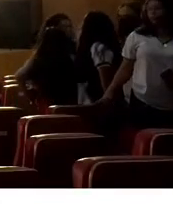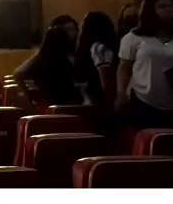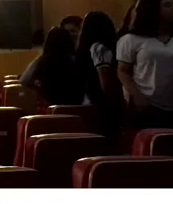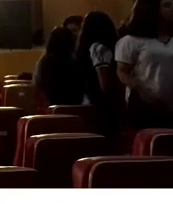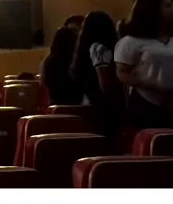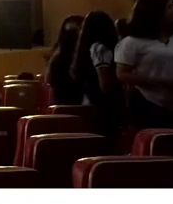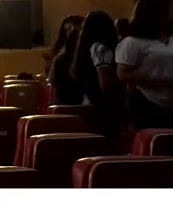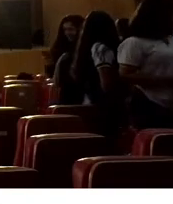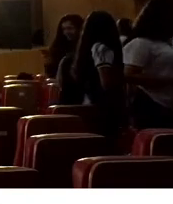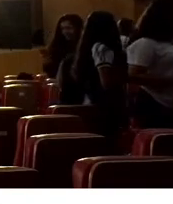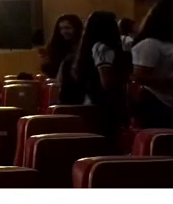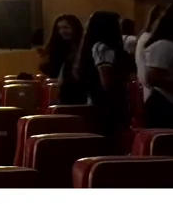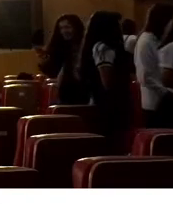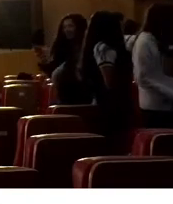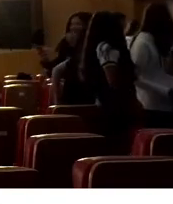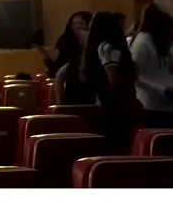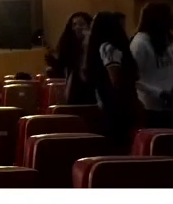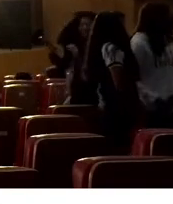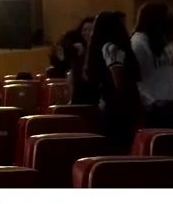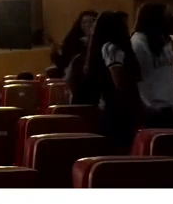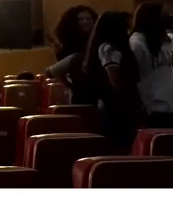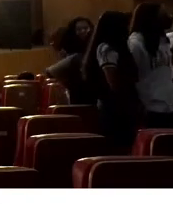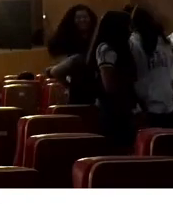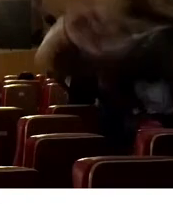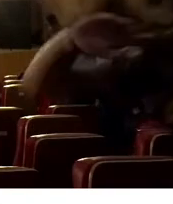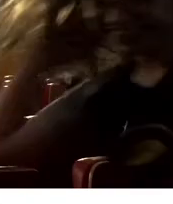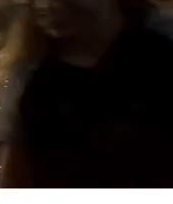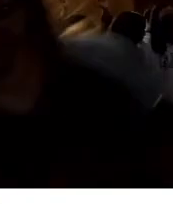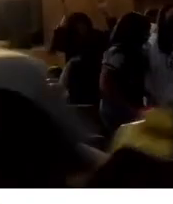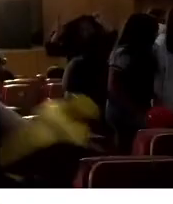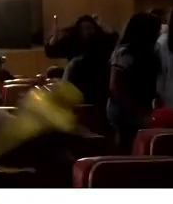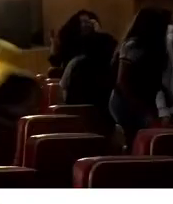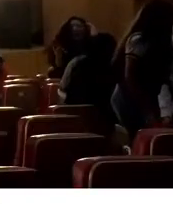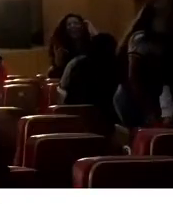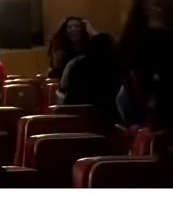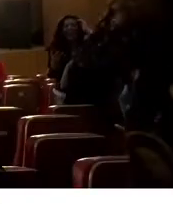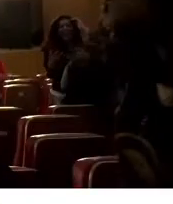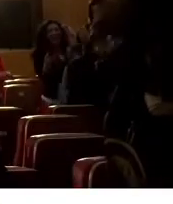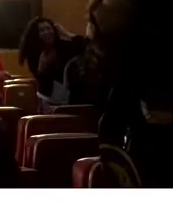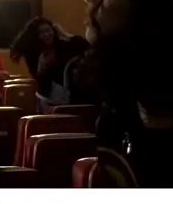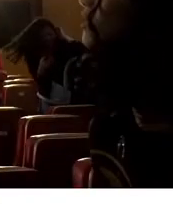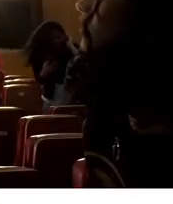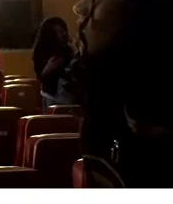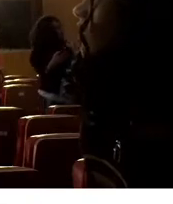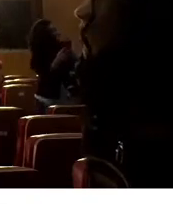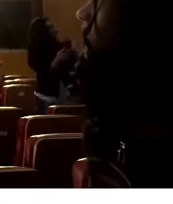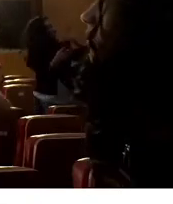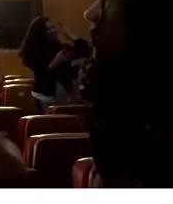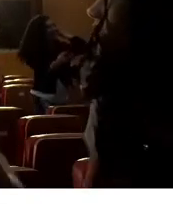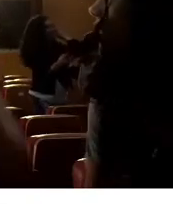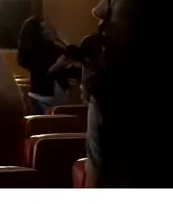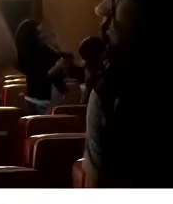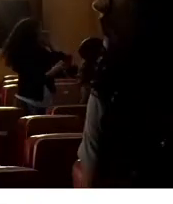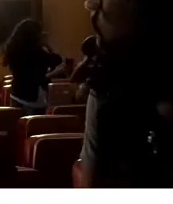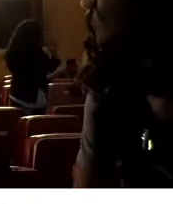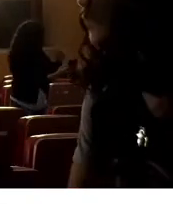Vamos esvaziar o teatro para a gente poder fazer uma varredura aqui. Tem gente deixando garrafa no chão, hein?